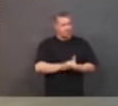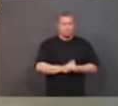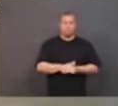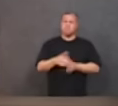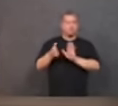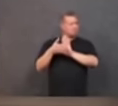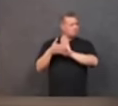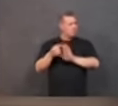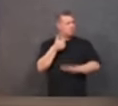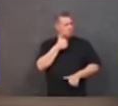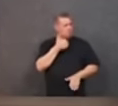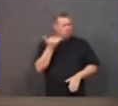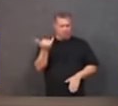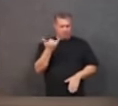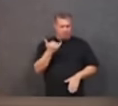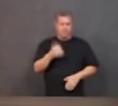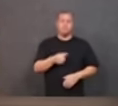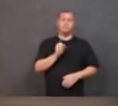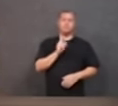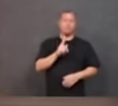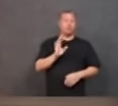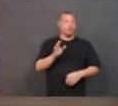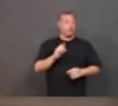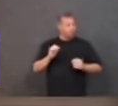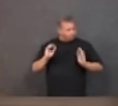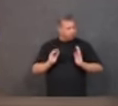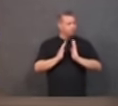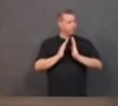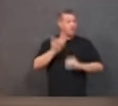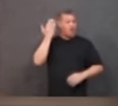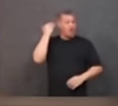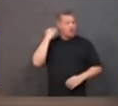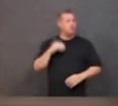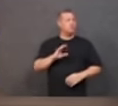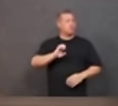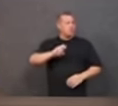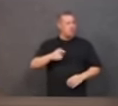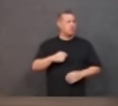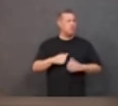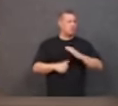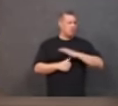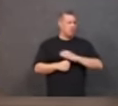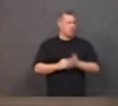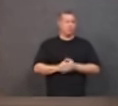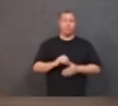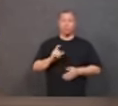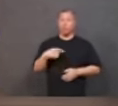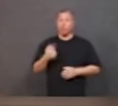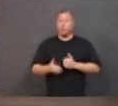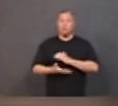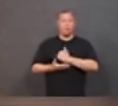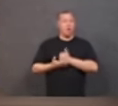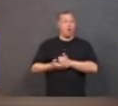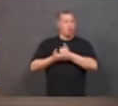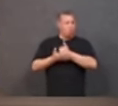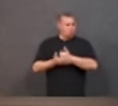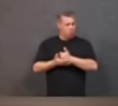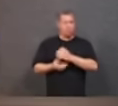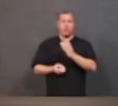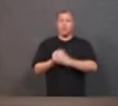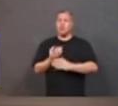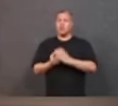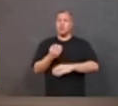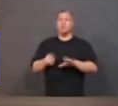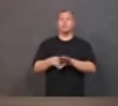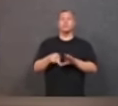já fizemos esses enfrentamentos em gestões anteriores por meio de ações como o nosso apoio à criação e